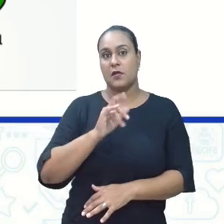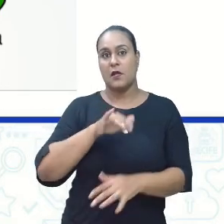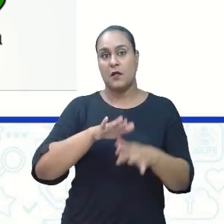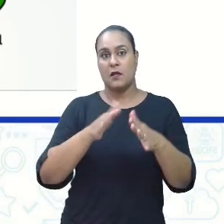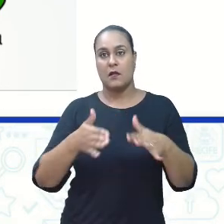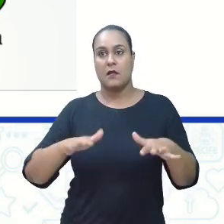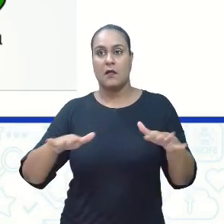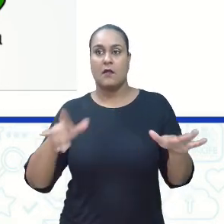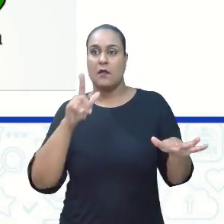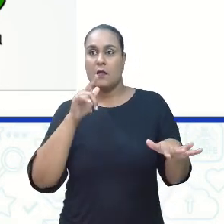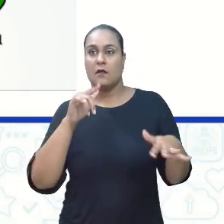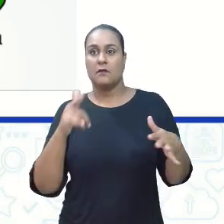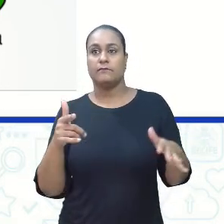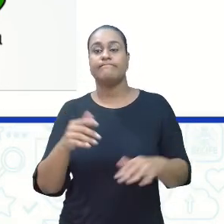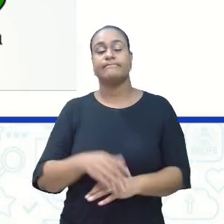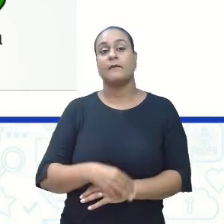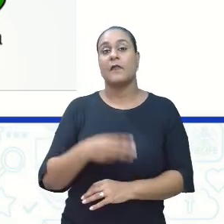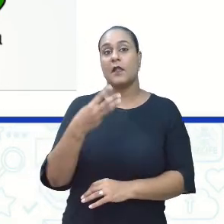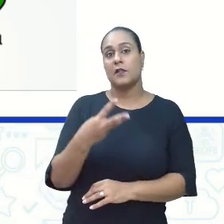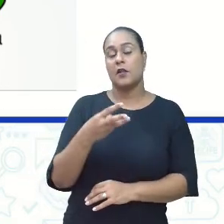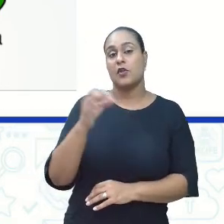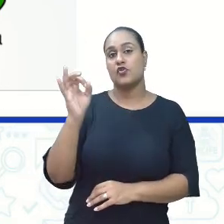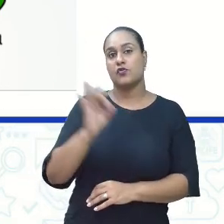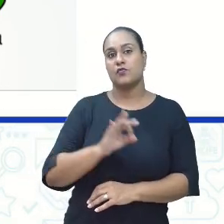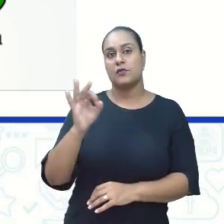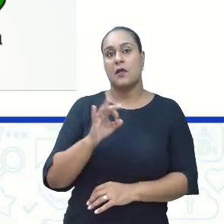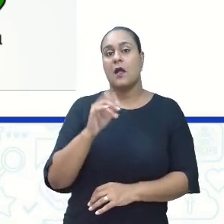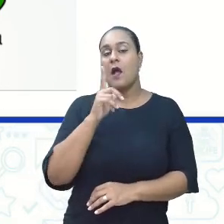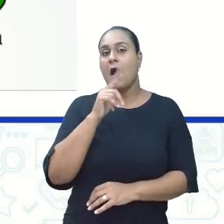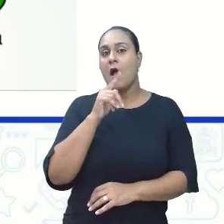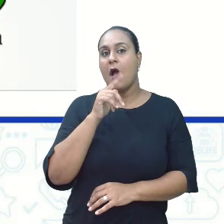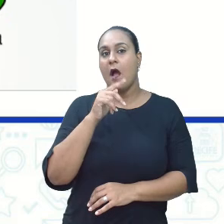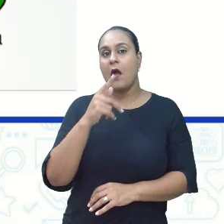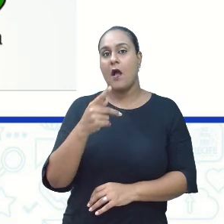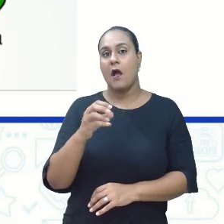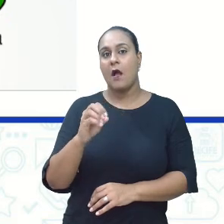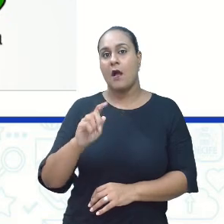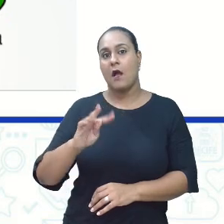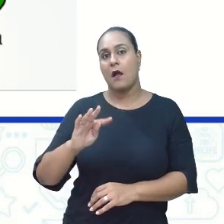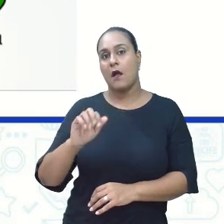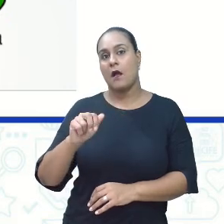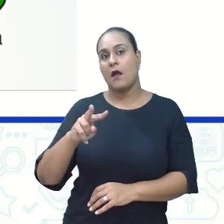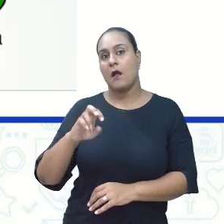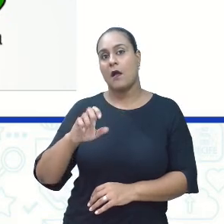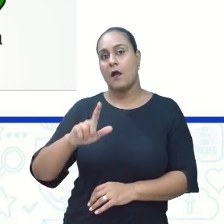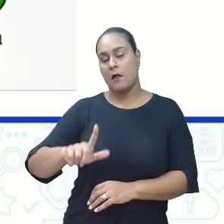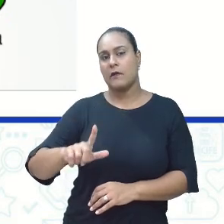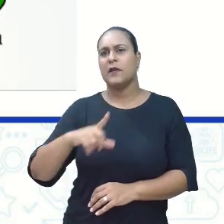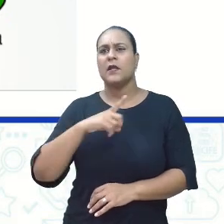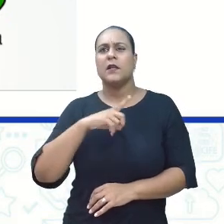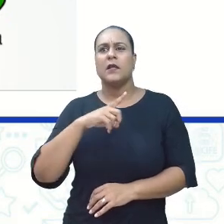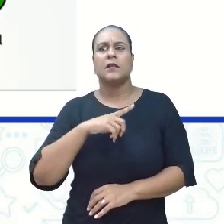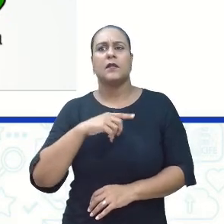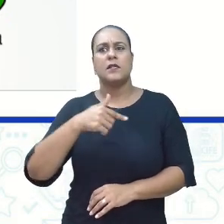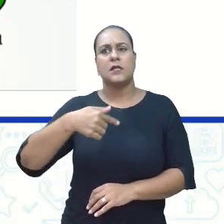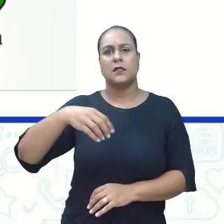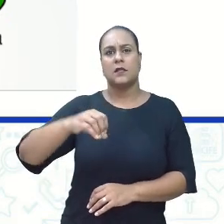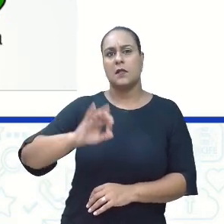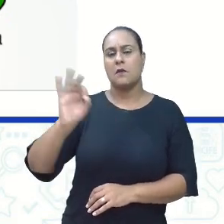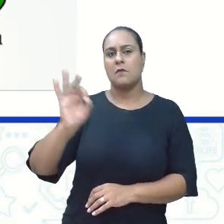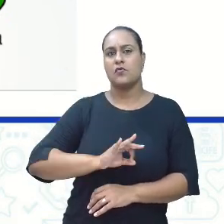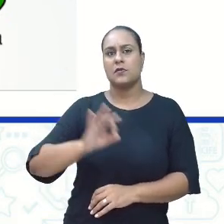3% é que é de água potável. Aí desses 3%, ó, 70% em geleiras e icebergs, congeladas. E aí vai desencadeando os